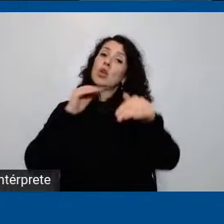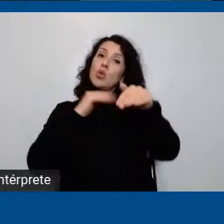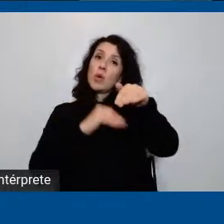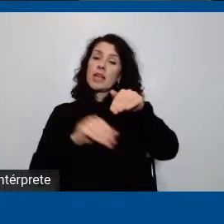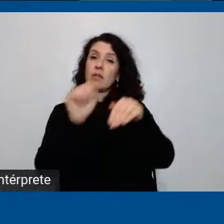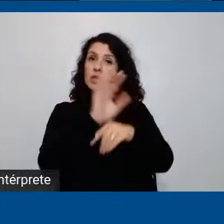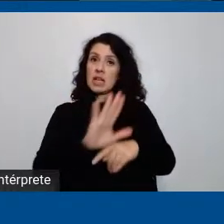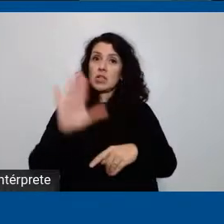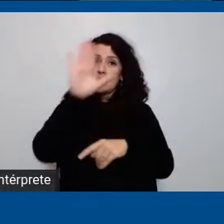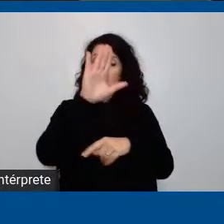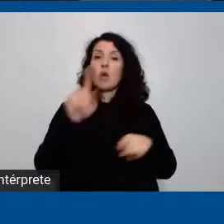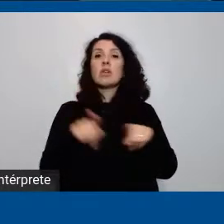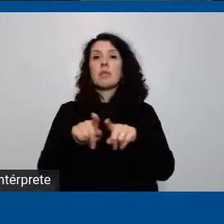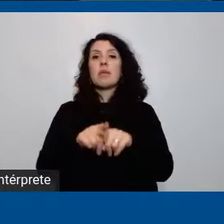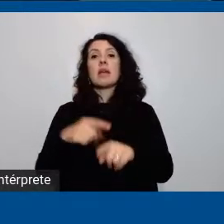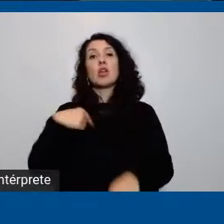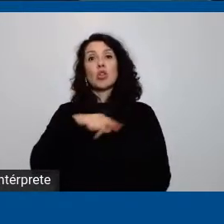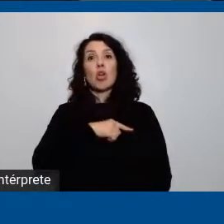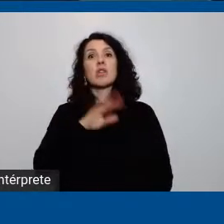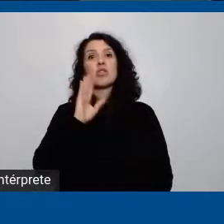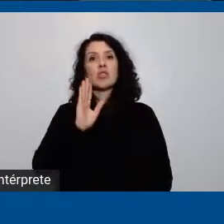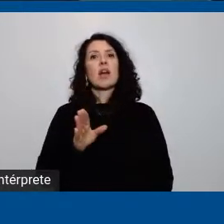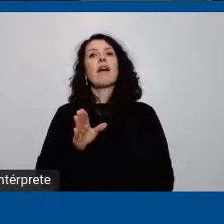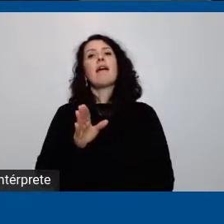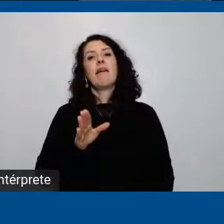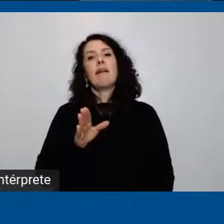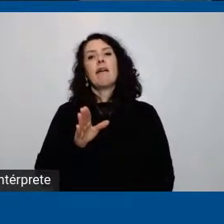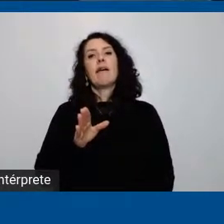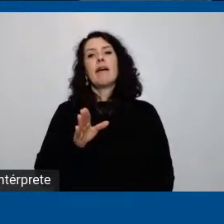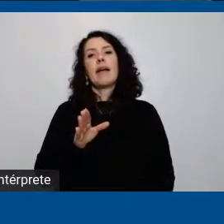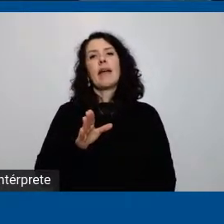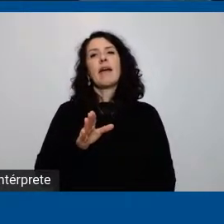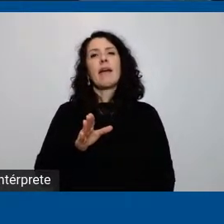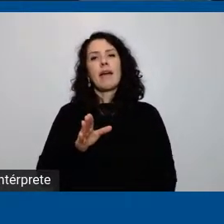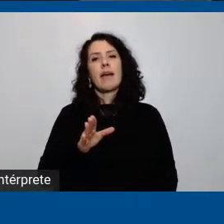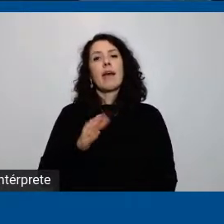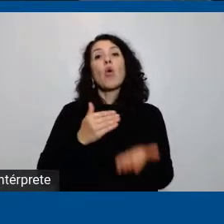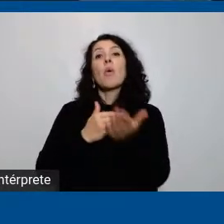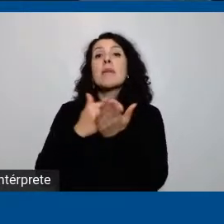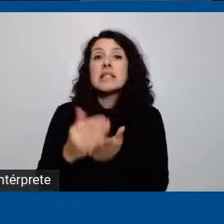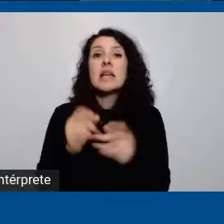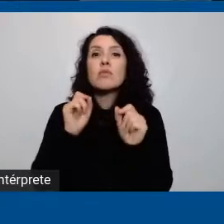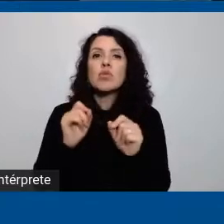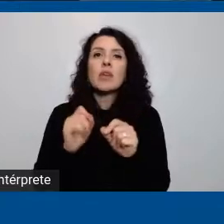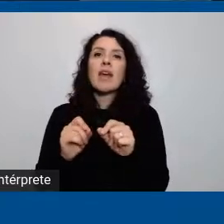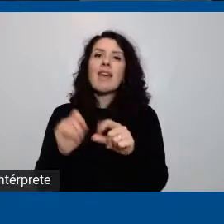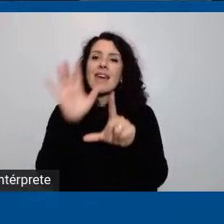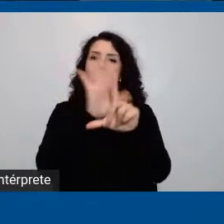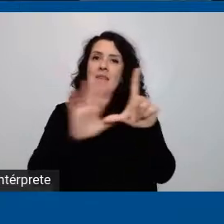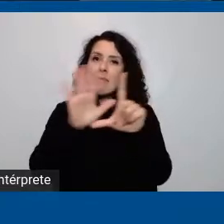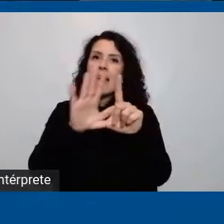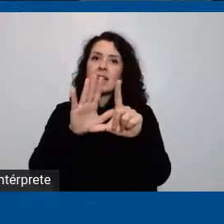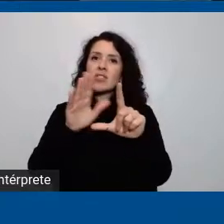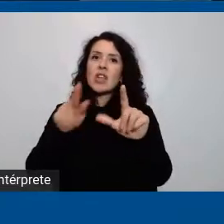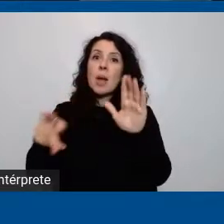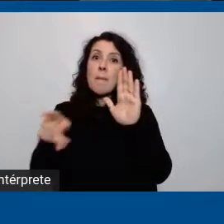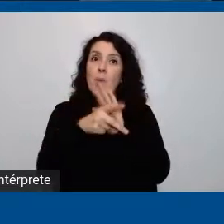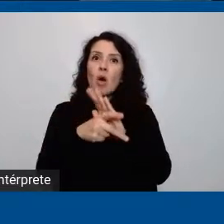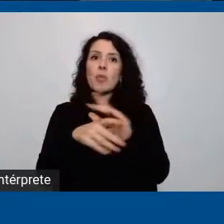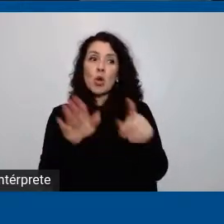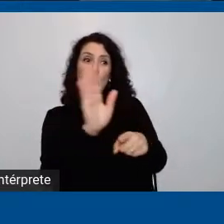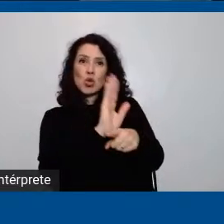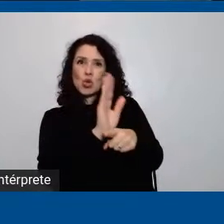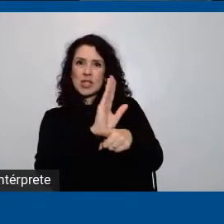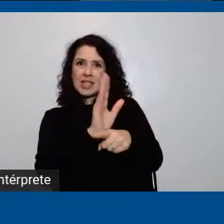gente também já entrou um pouco com essa... com essas imagens de cinema, né, dos cinemas mantidos pela família, e uma